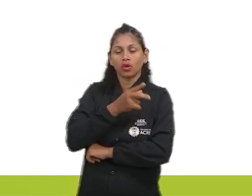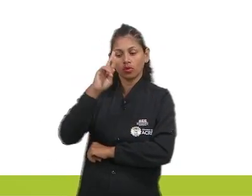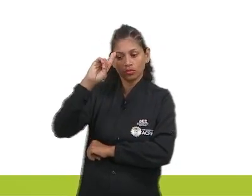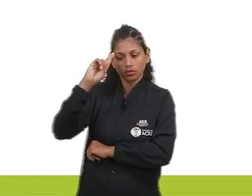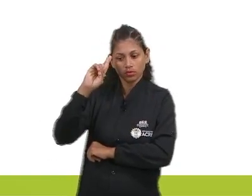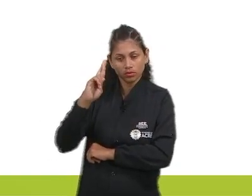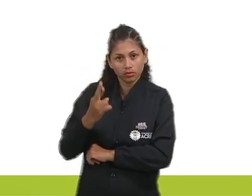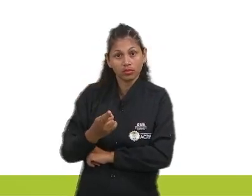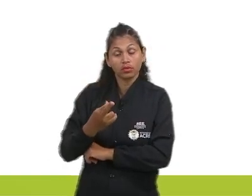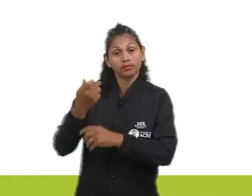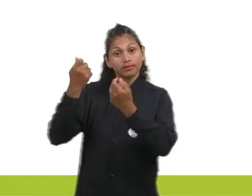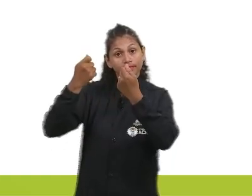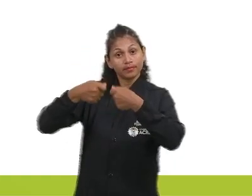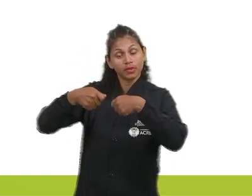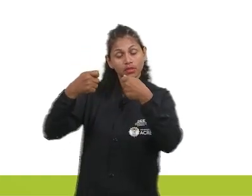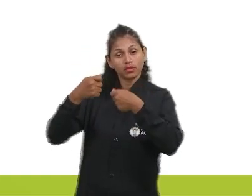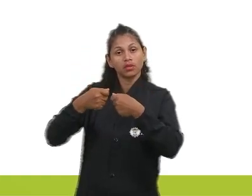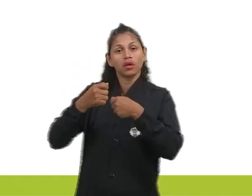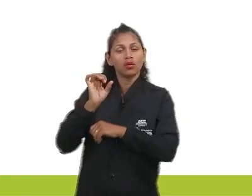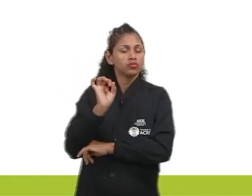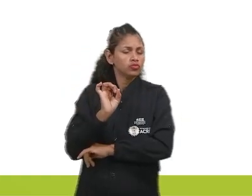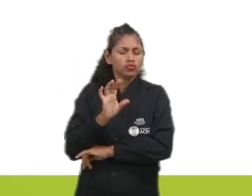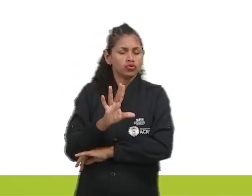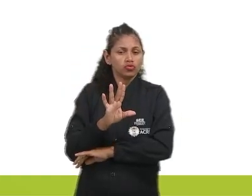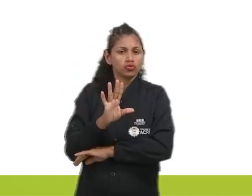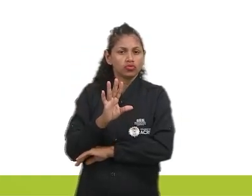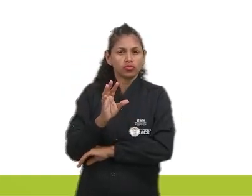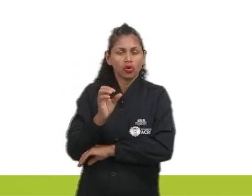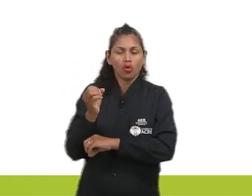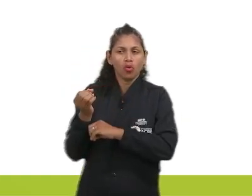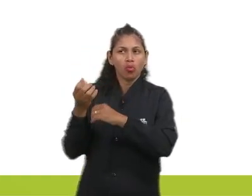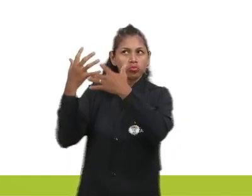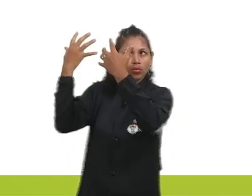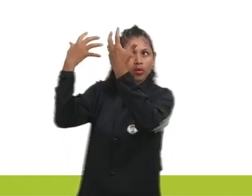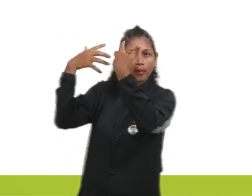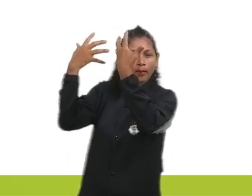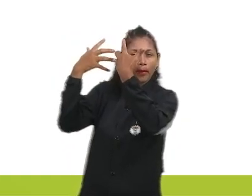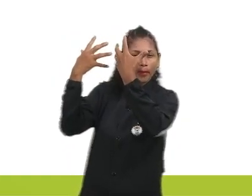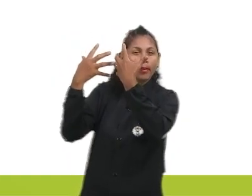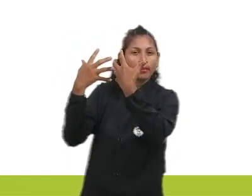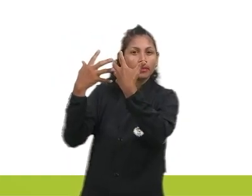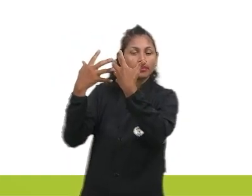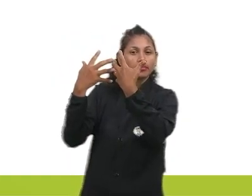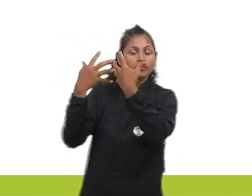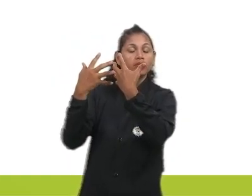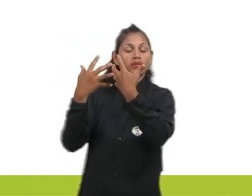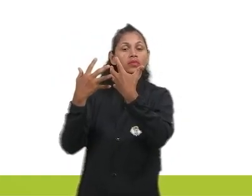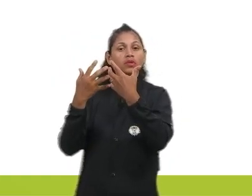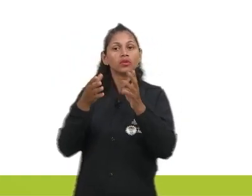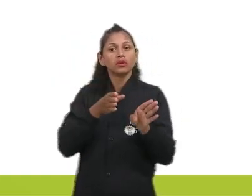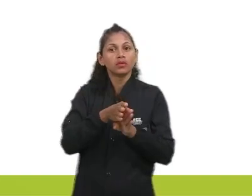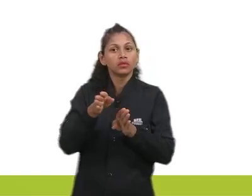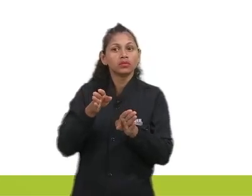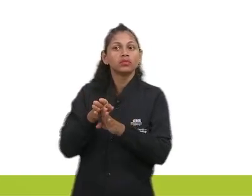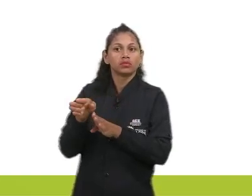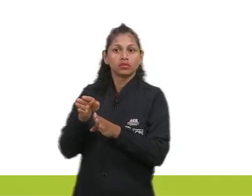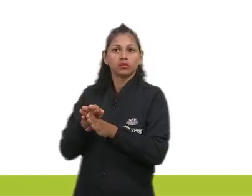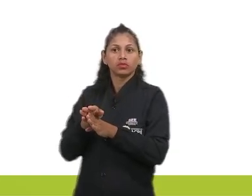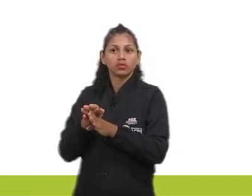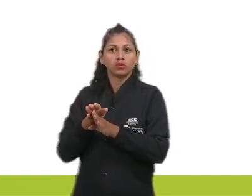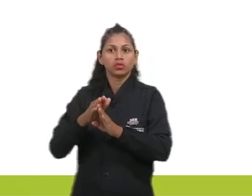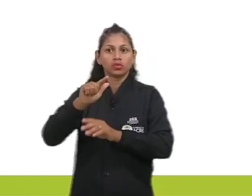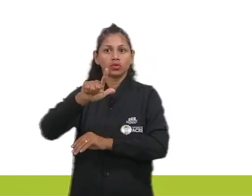nós precisamos apenas trazê-las à superfície. No entanto, como sugere o filósofo John Locke,